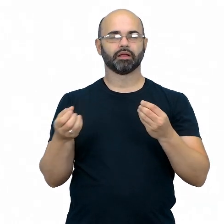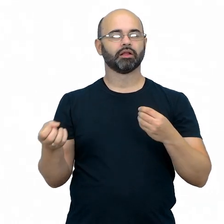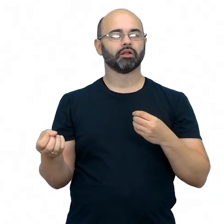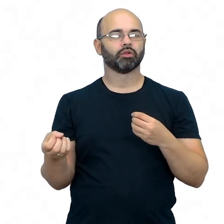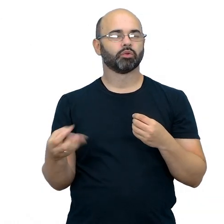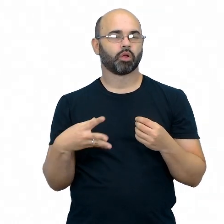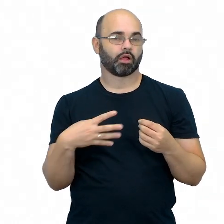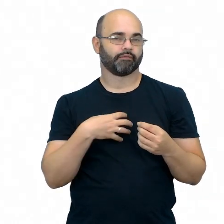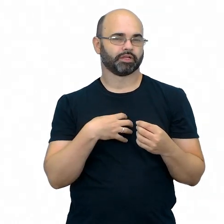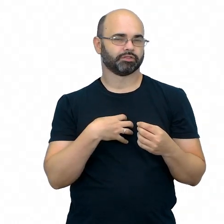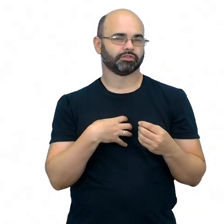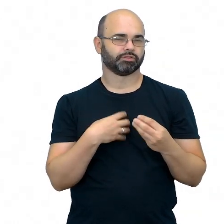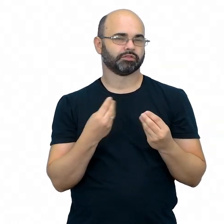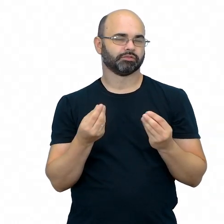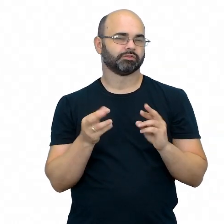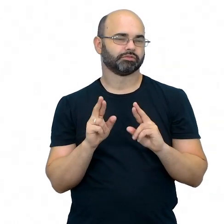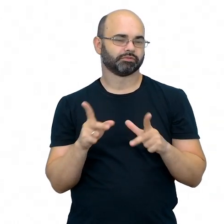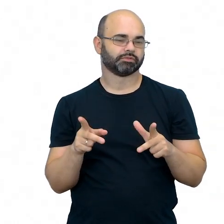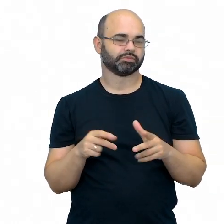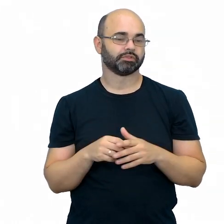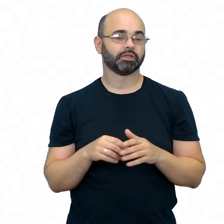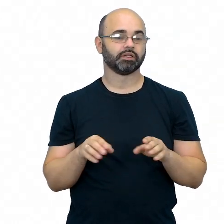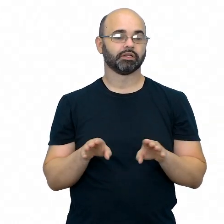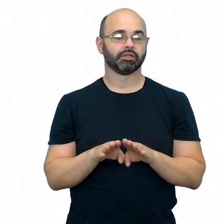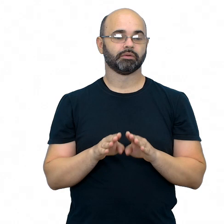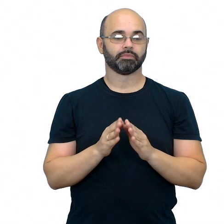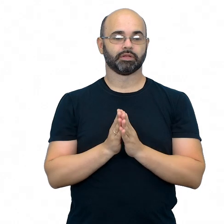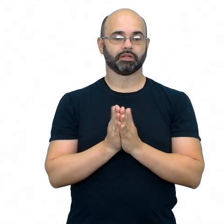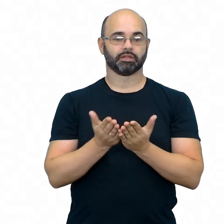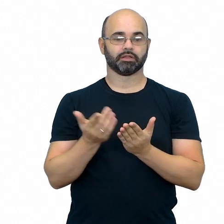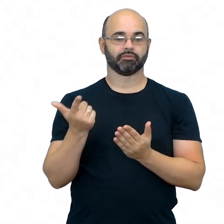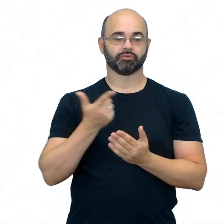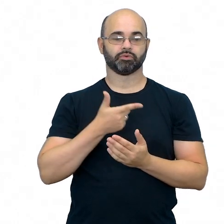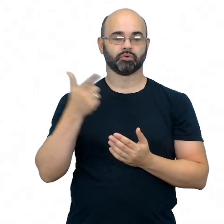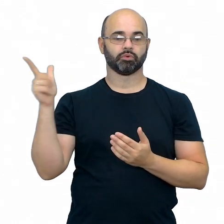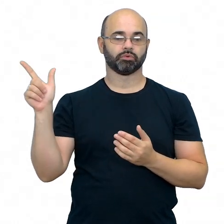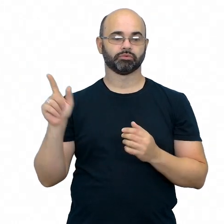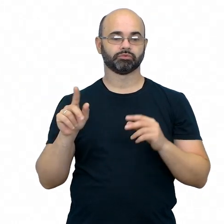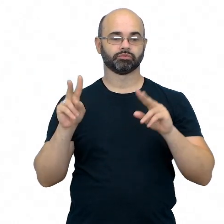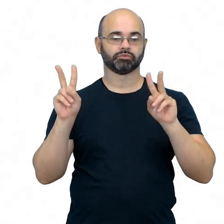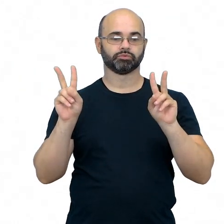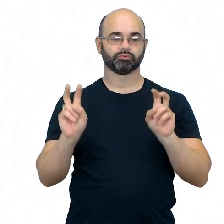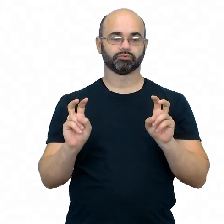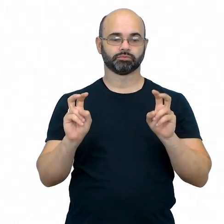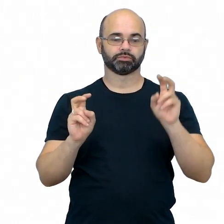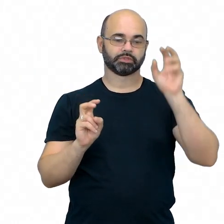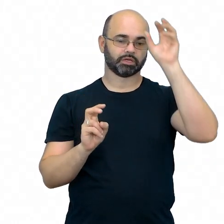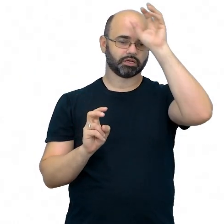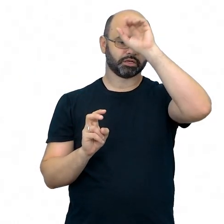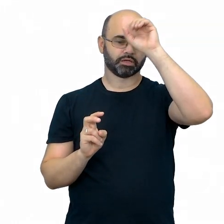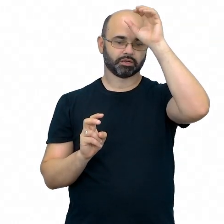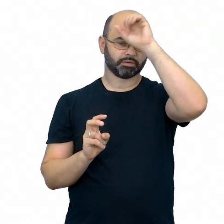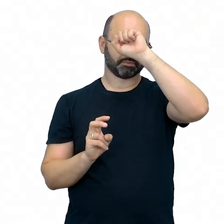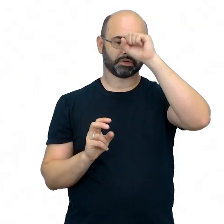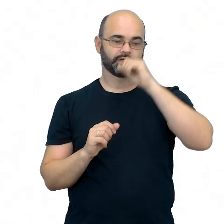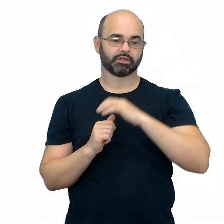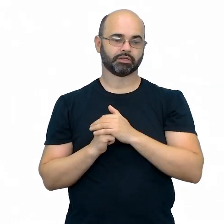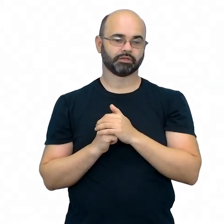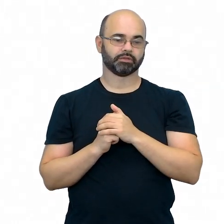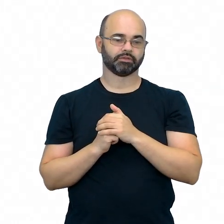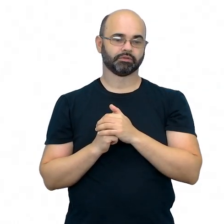Também trouxemos o Bender, que é um livro que ele fala muito sobre a aprendizagem baseada em projetos e que